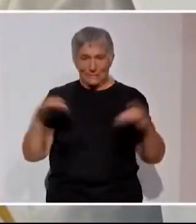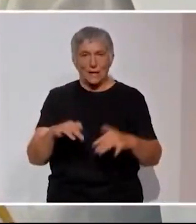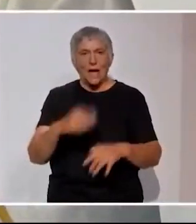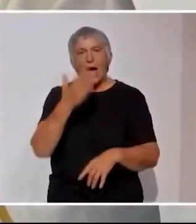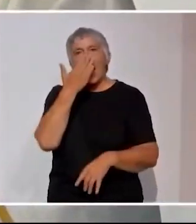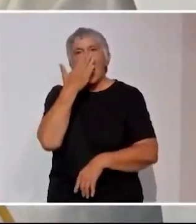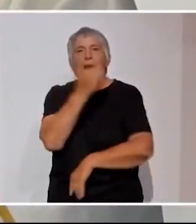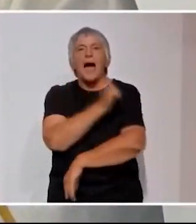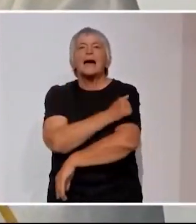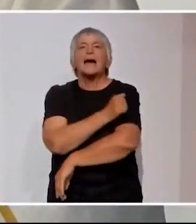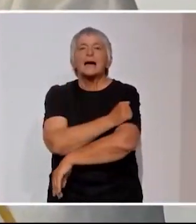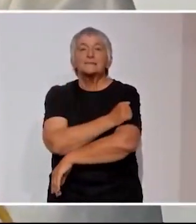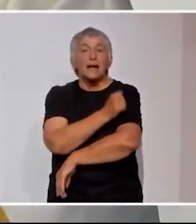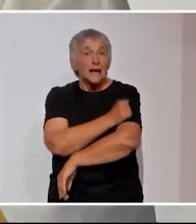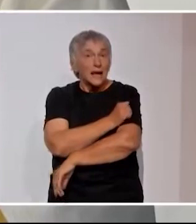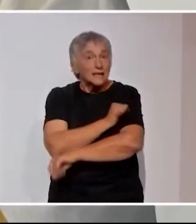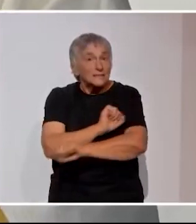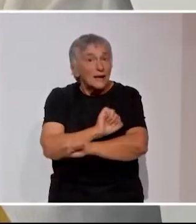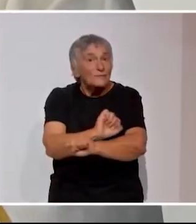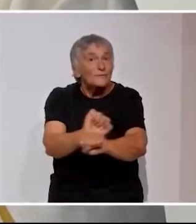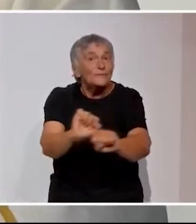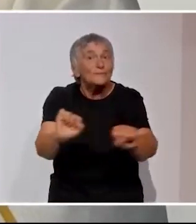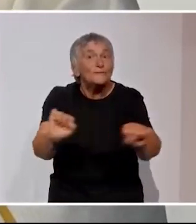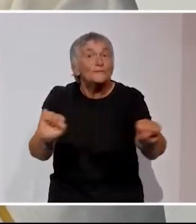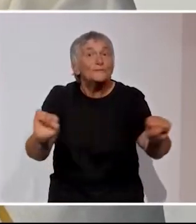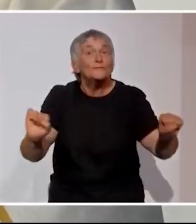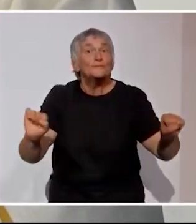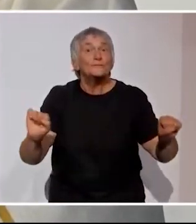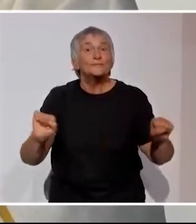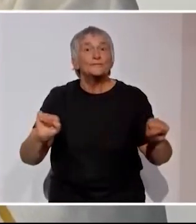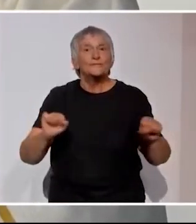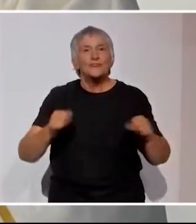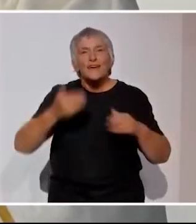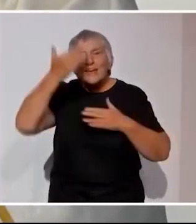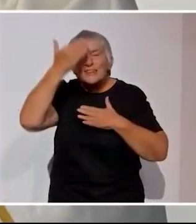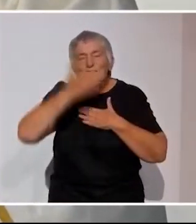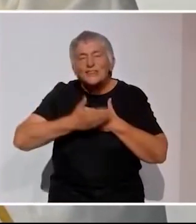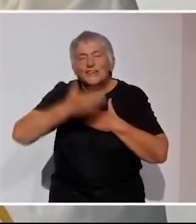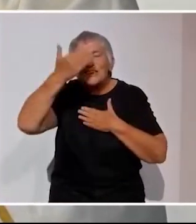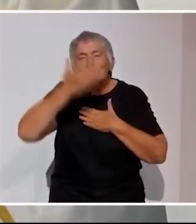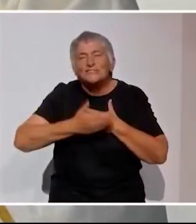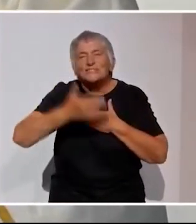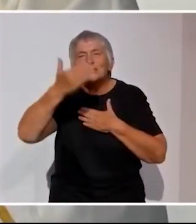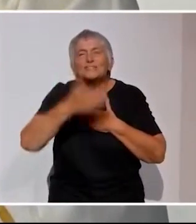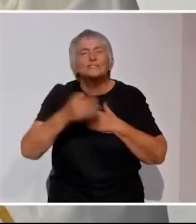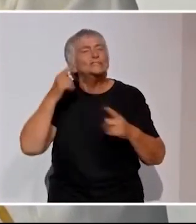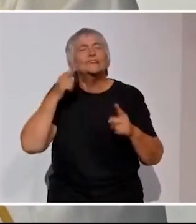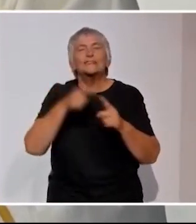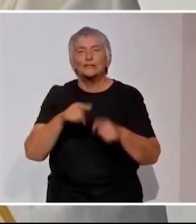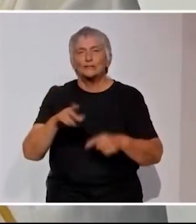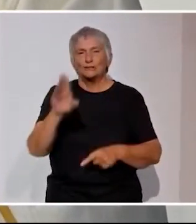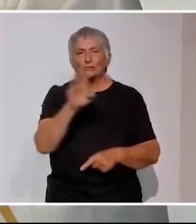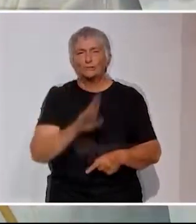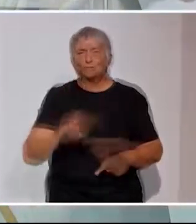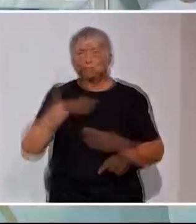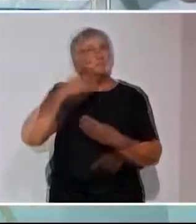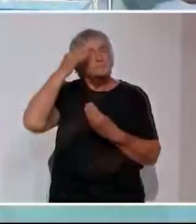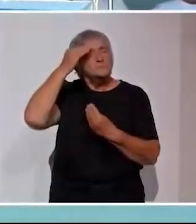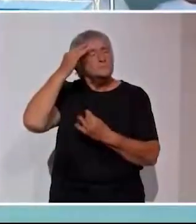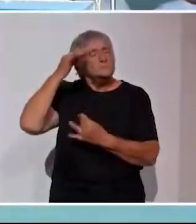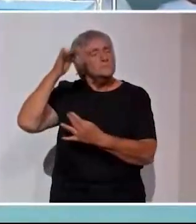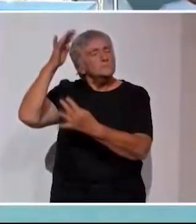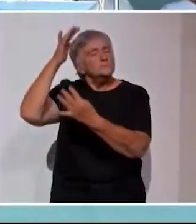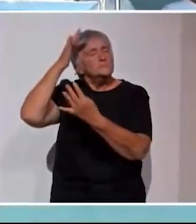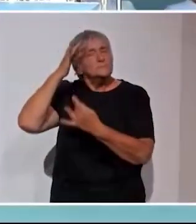nesta casa comum em que viveremos a Jornada Mundial da Juventude bem-vindos